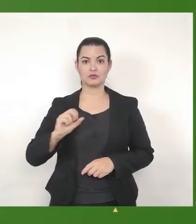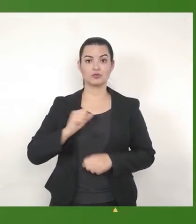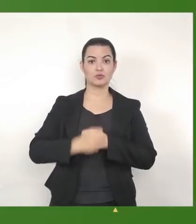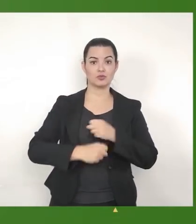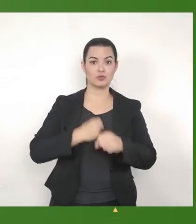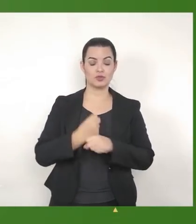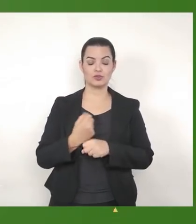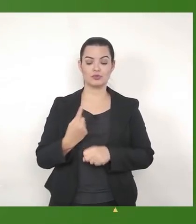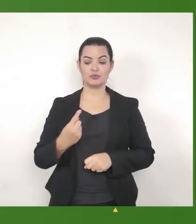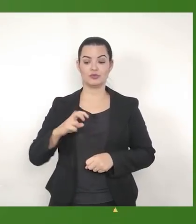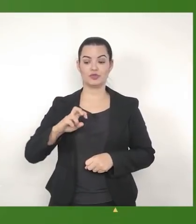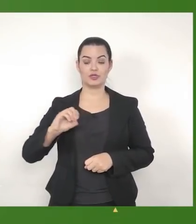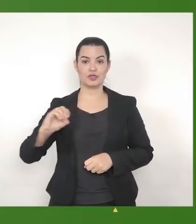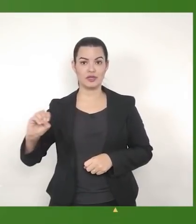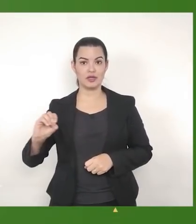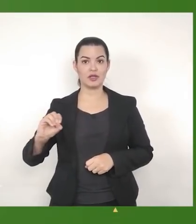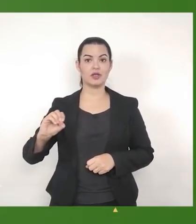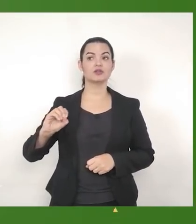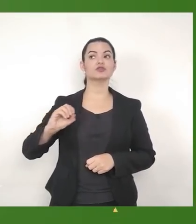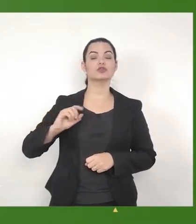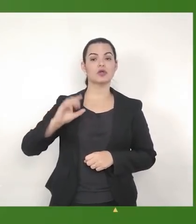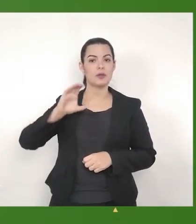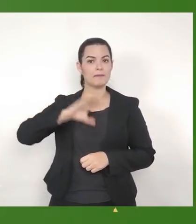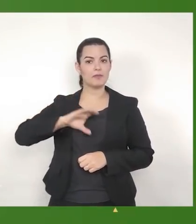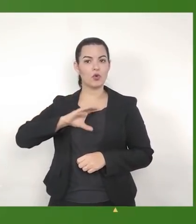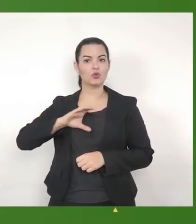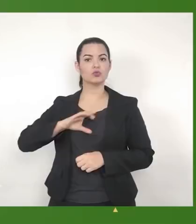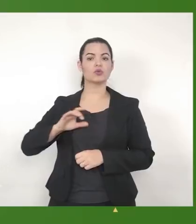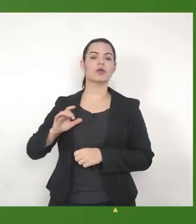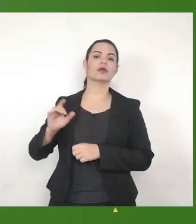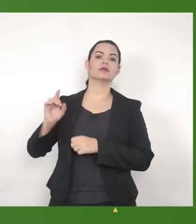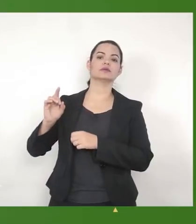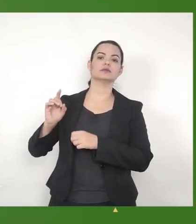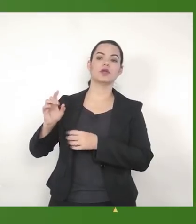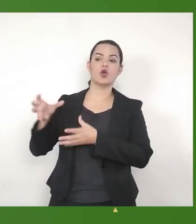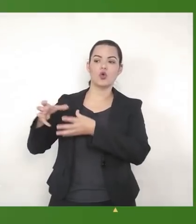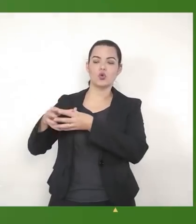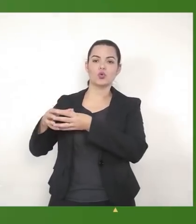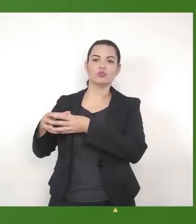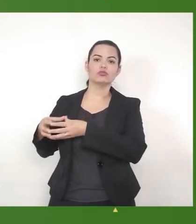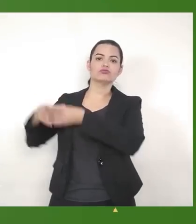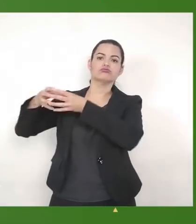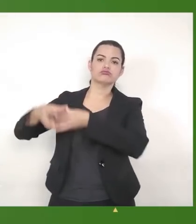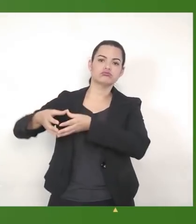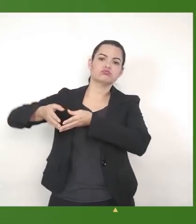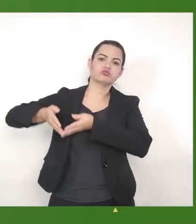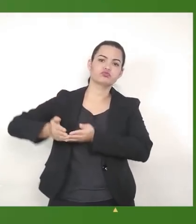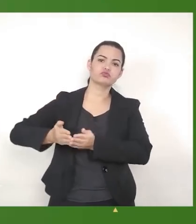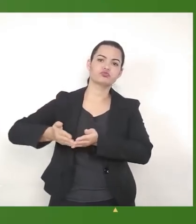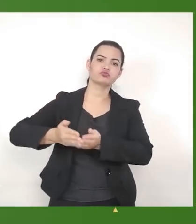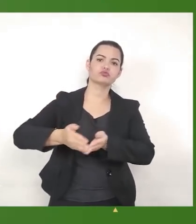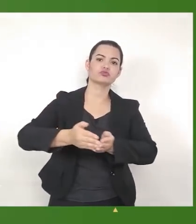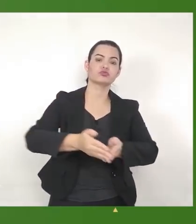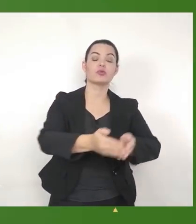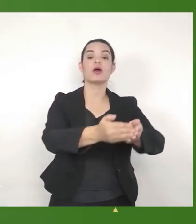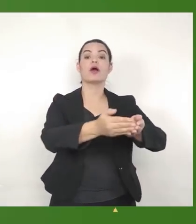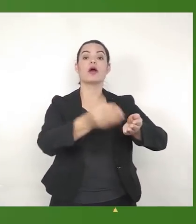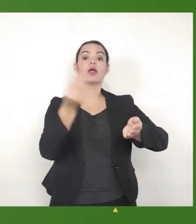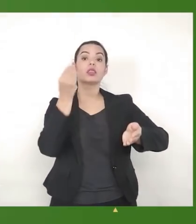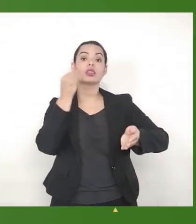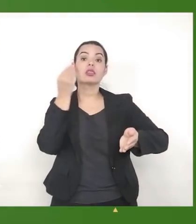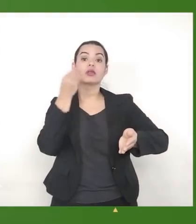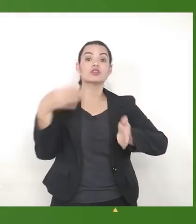esquadra comandada por Pedro Álvares Cabral em direção à Índia. Mas, no meio do caminho,